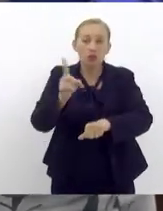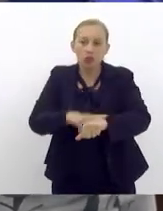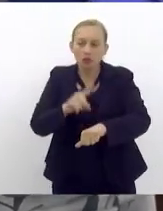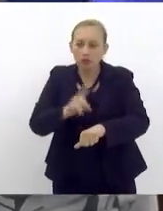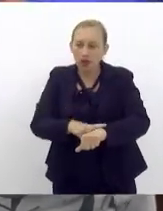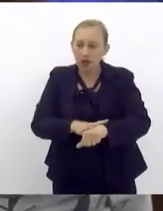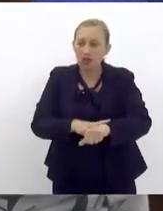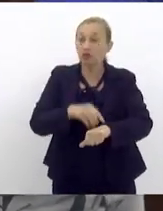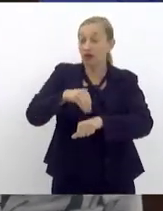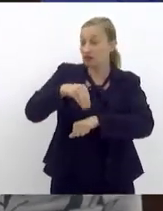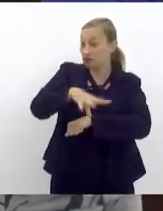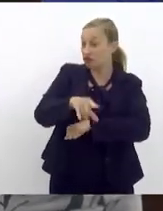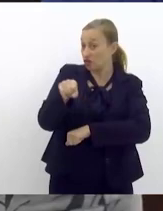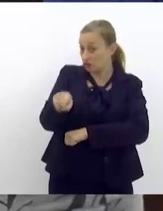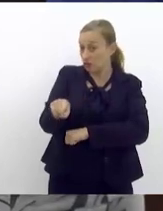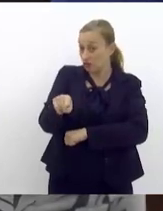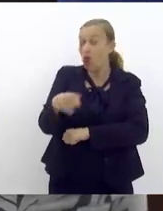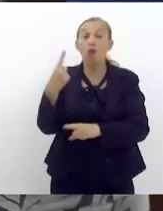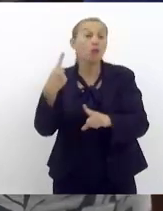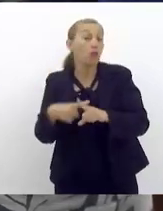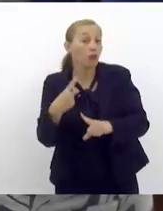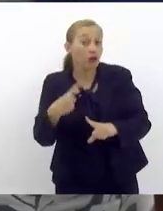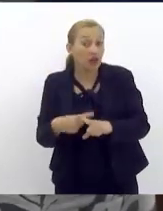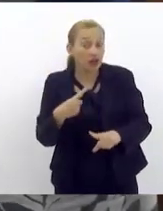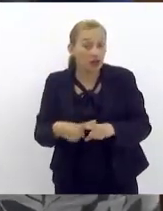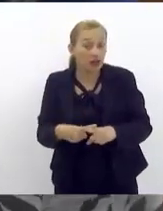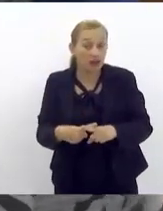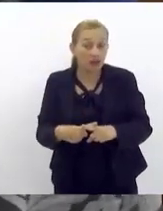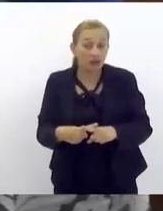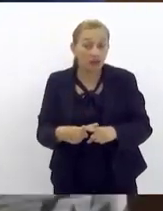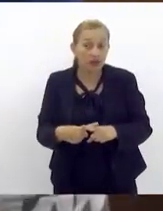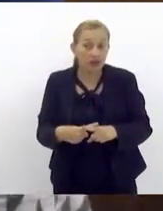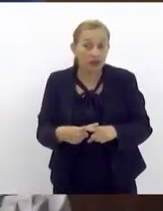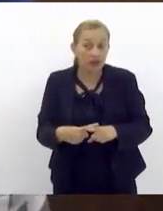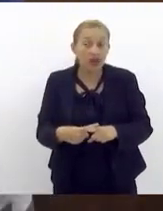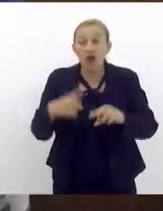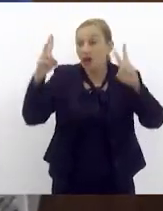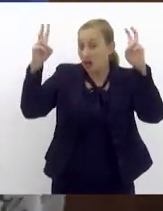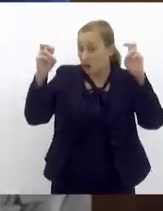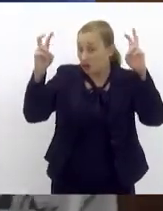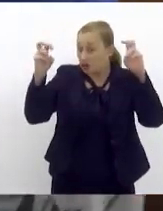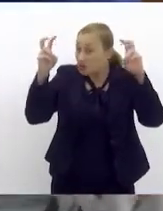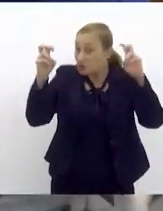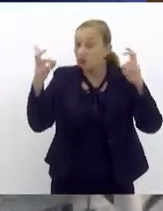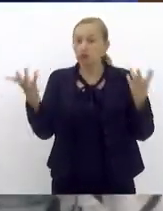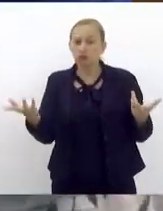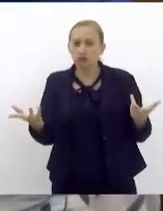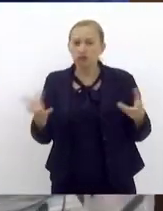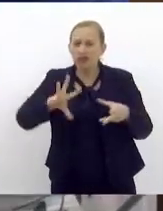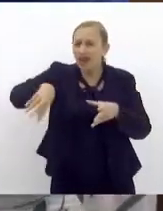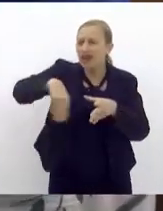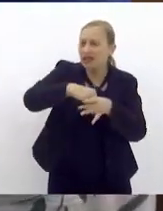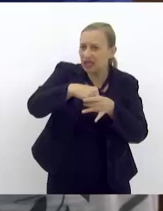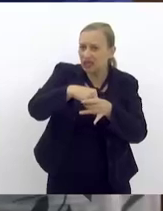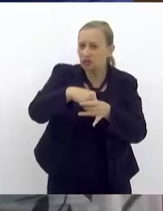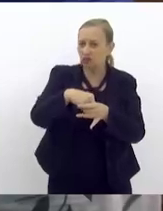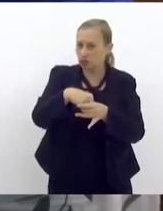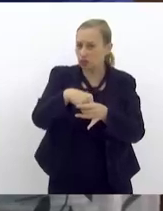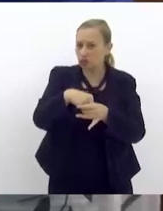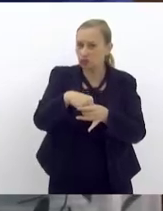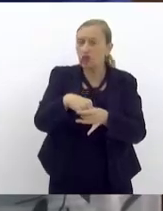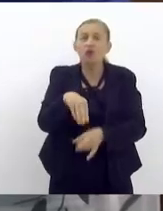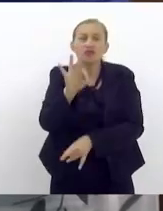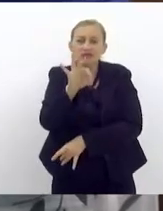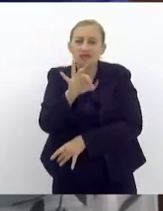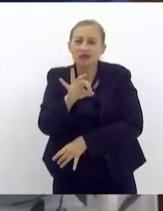vem essa indicação porque isso é a matéria que se encontra dentro do arcaboço